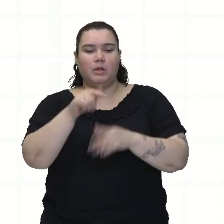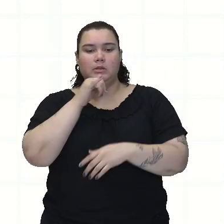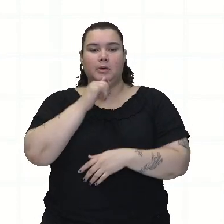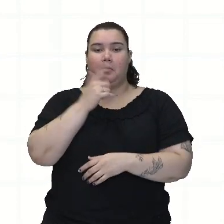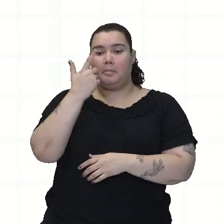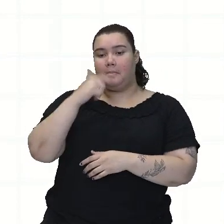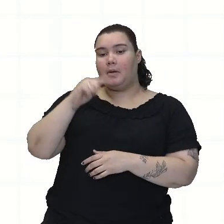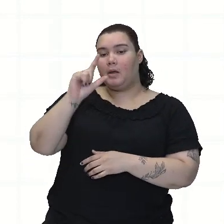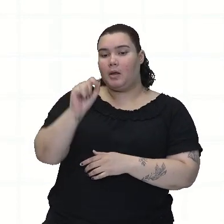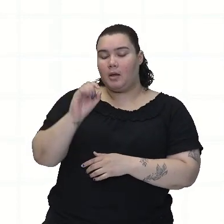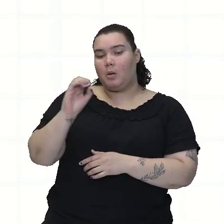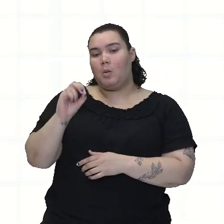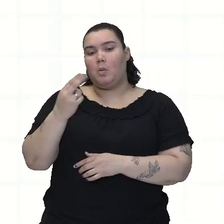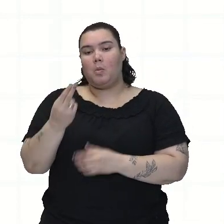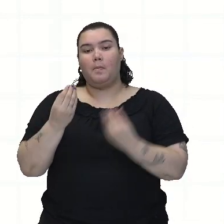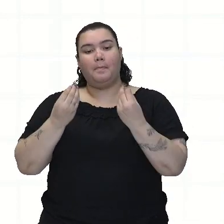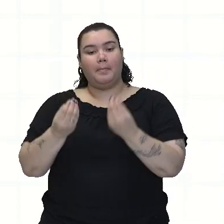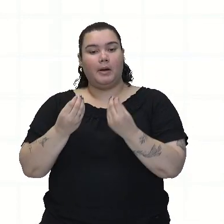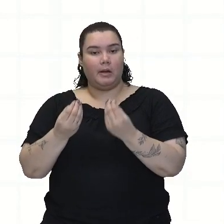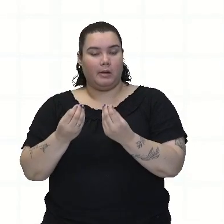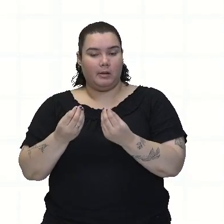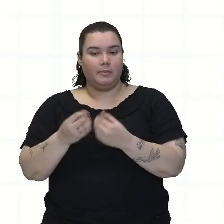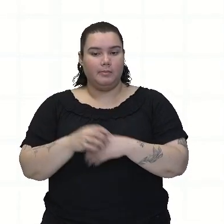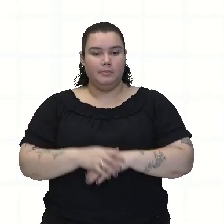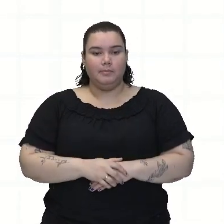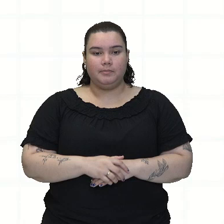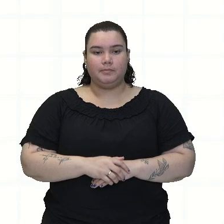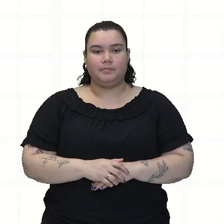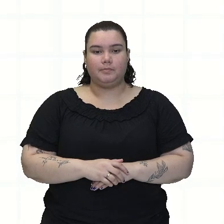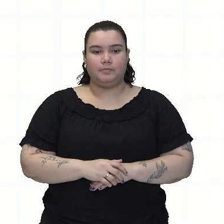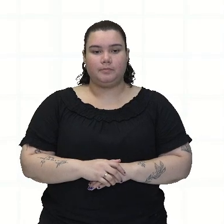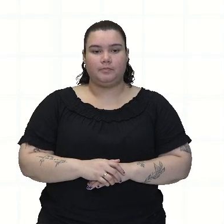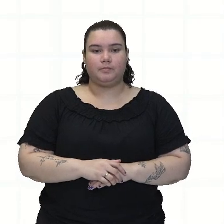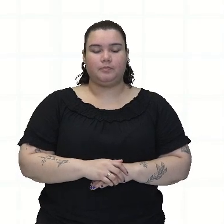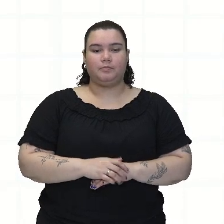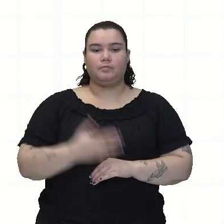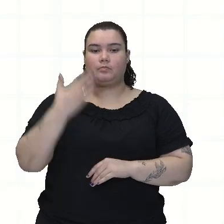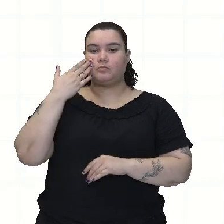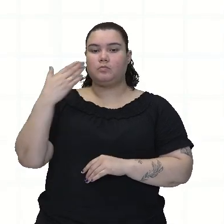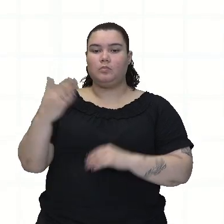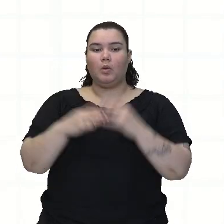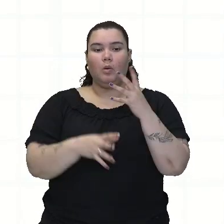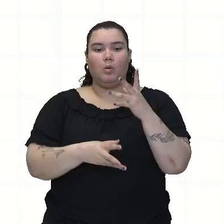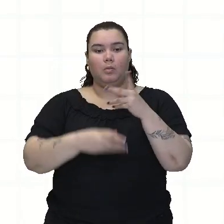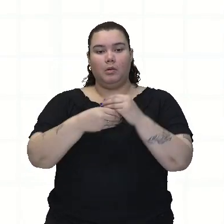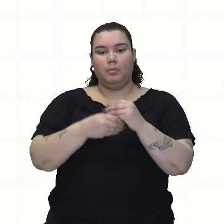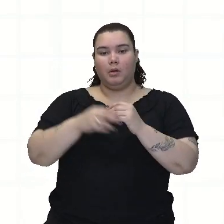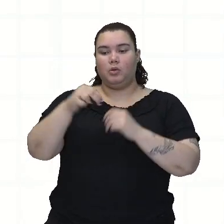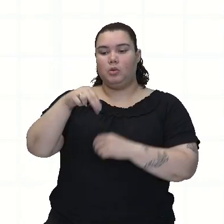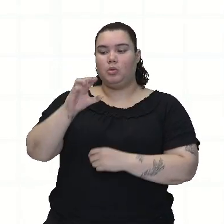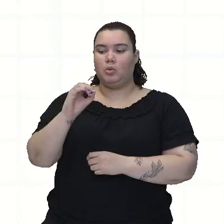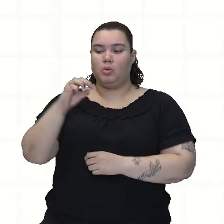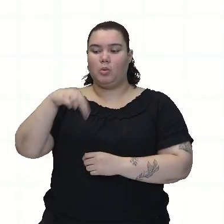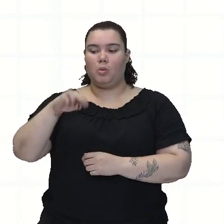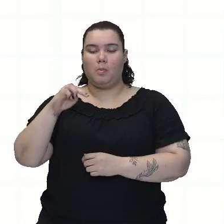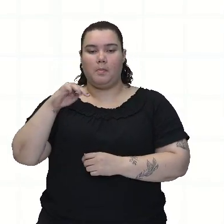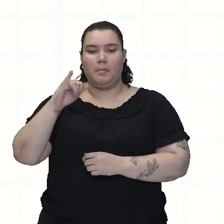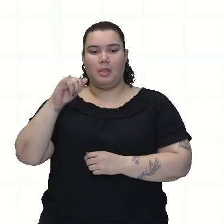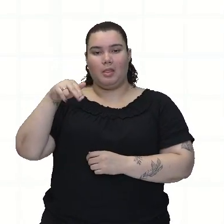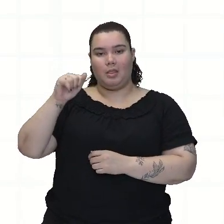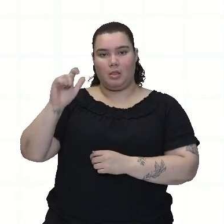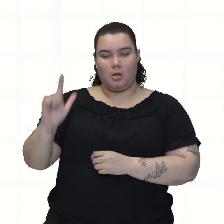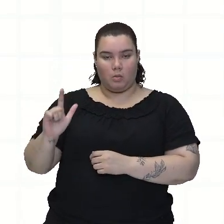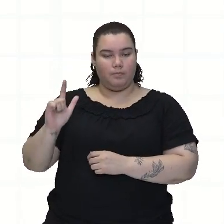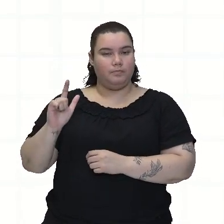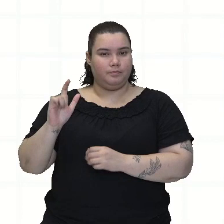para quem ou para o que. Temos também o complemento nominal. Então, olha lá, complementos verbais, que são